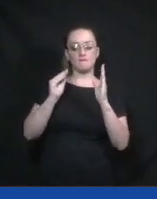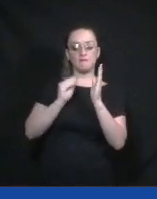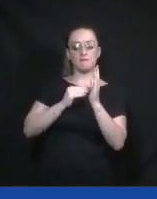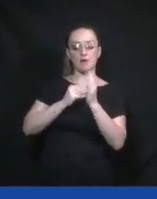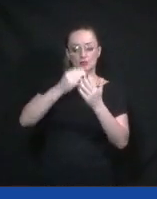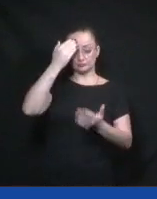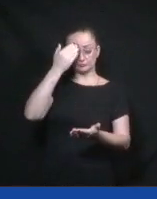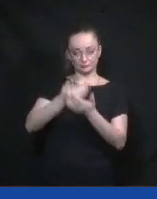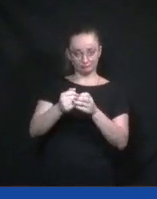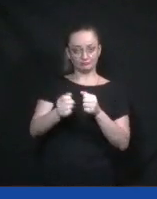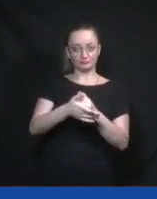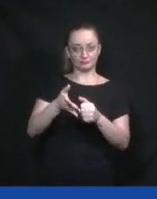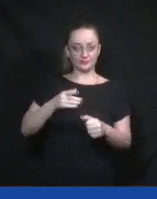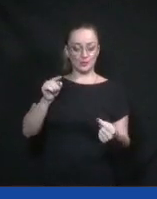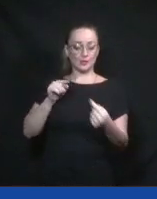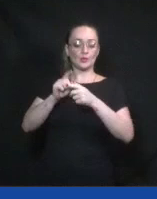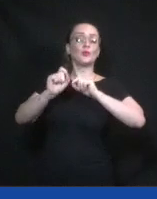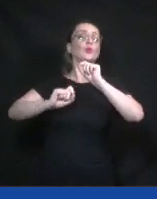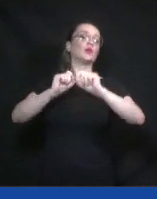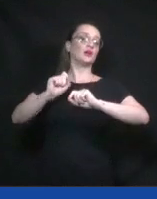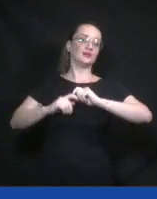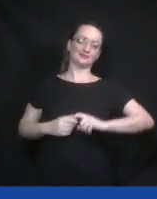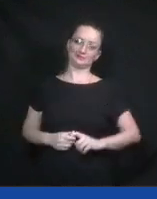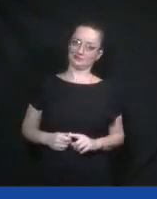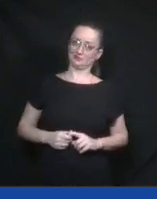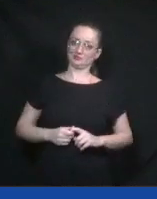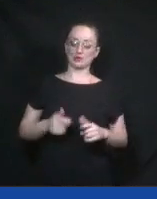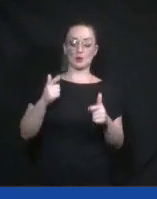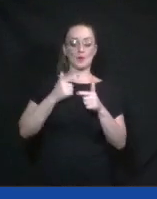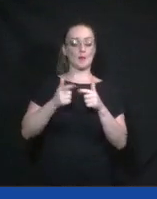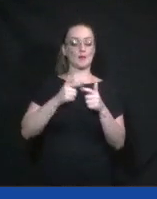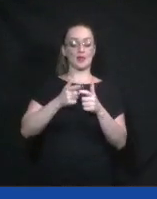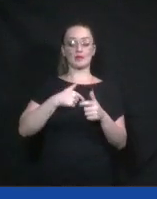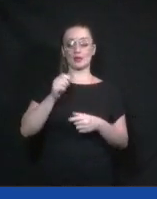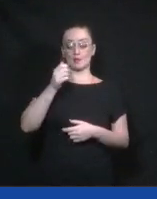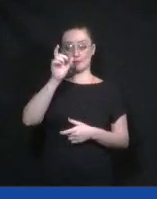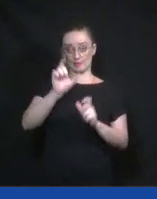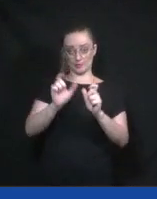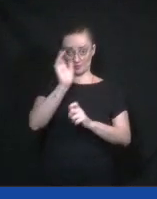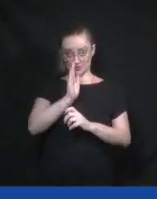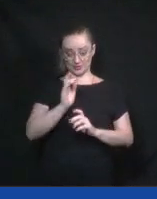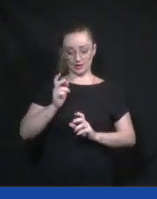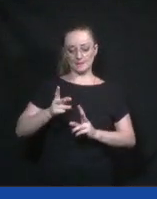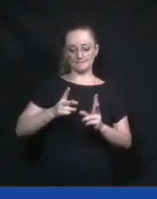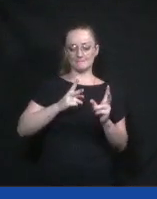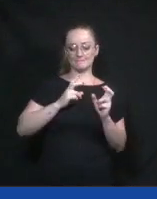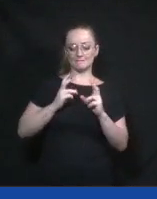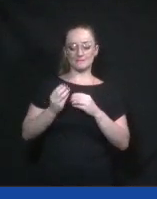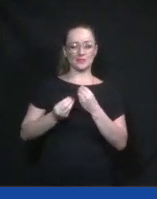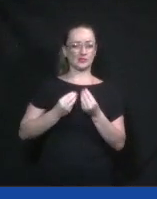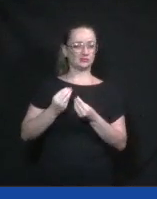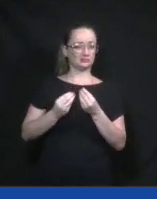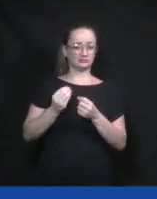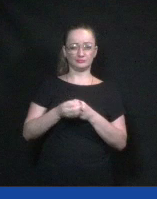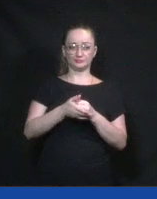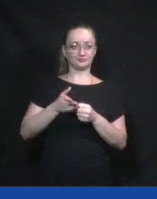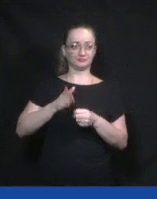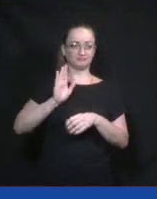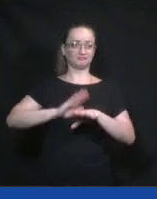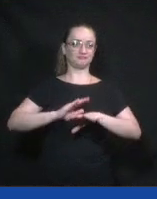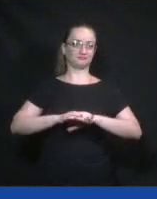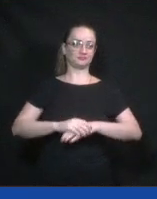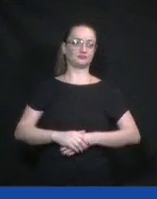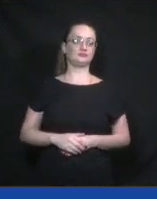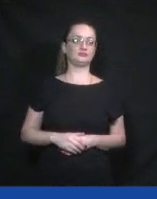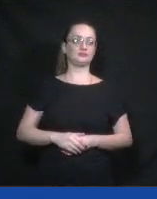não confiança nela tem a ver com um problema de percepção do brasileiro a democracia capaz de